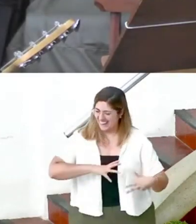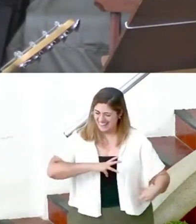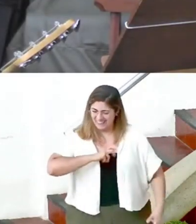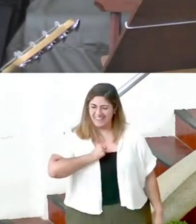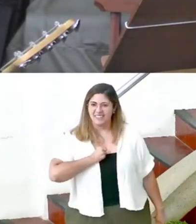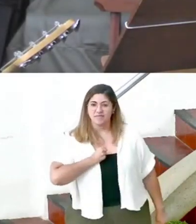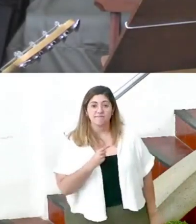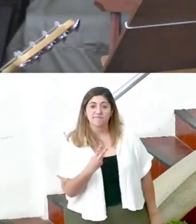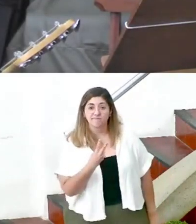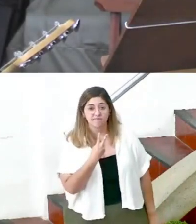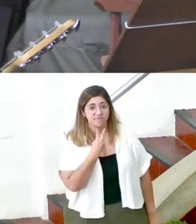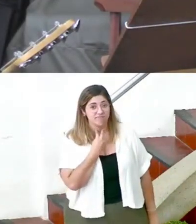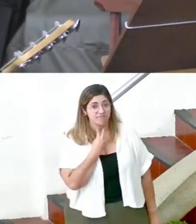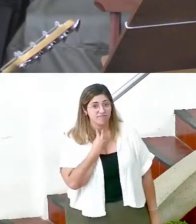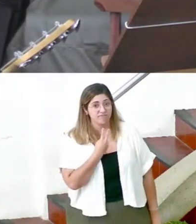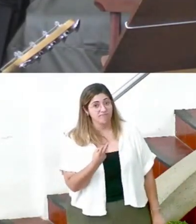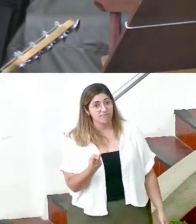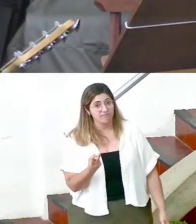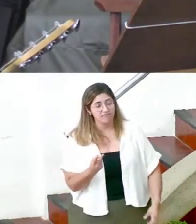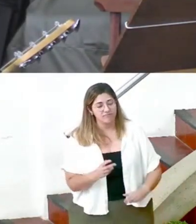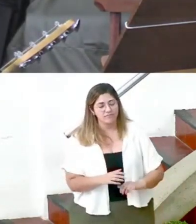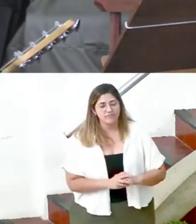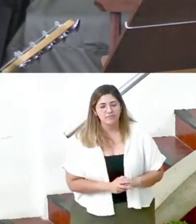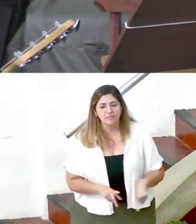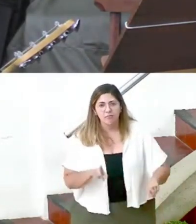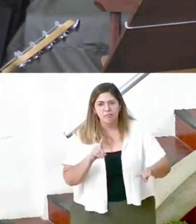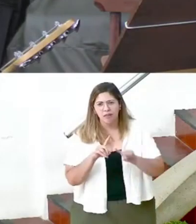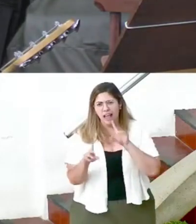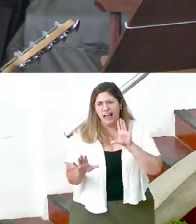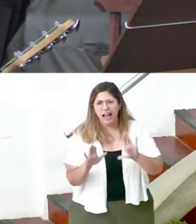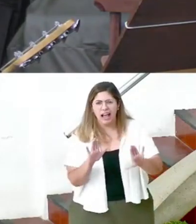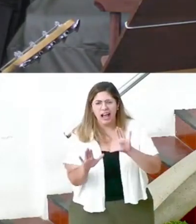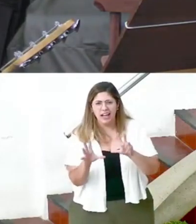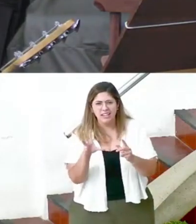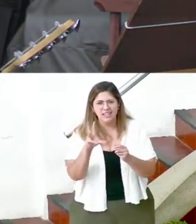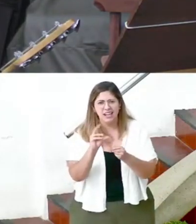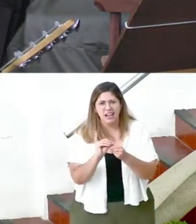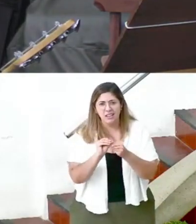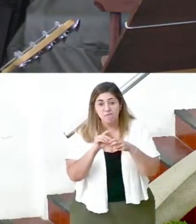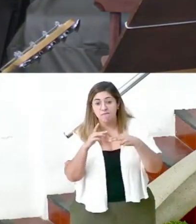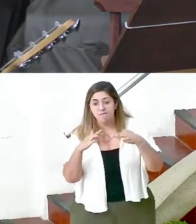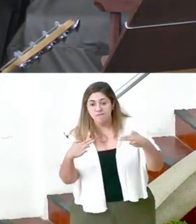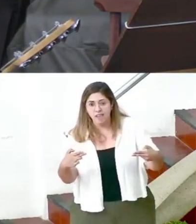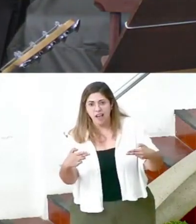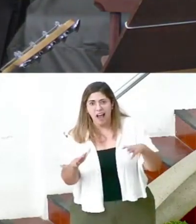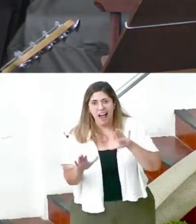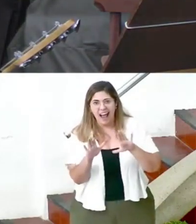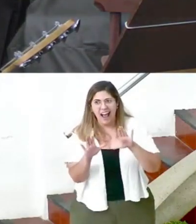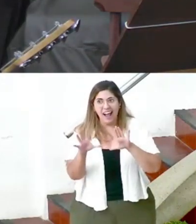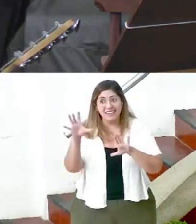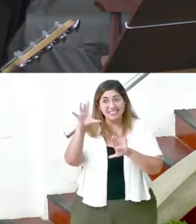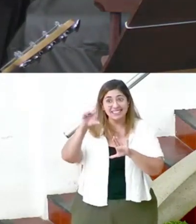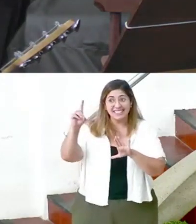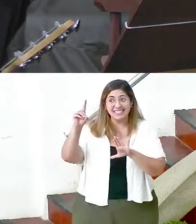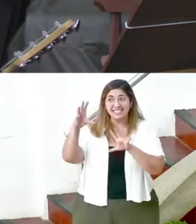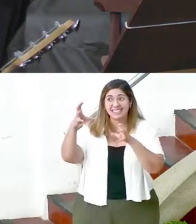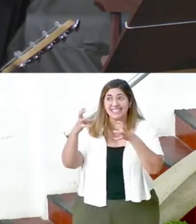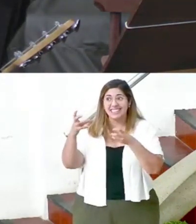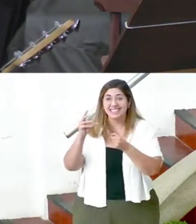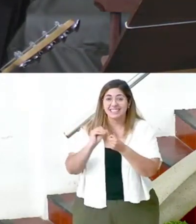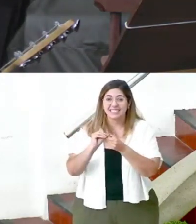esse, né? Que coisa. Nós fazemos, pode ser que a gente faça exatamente o que Deus não quer que a gente